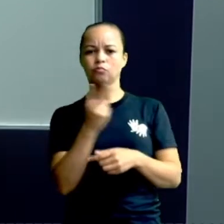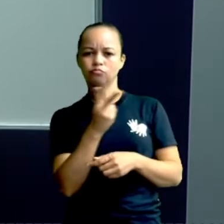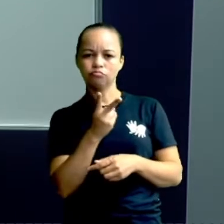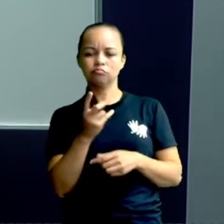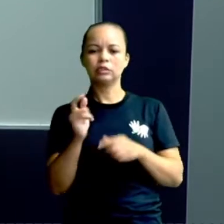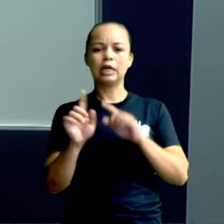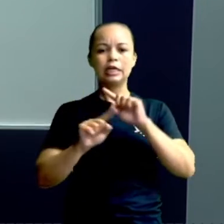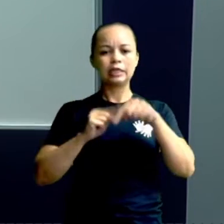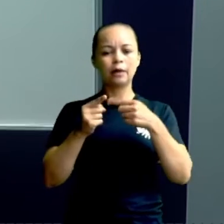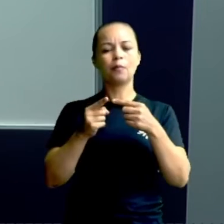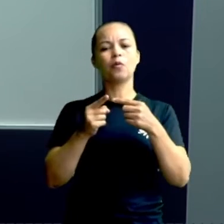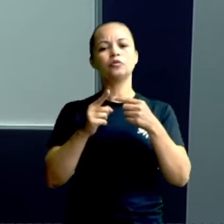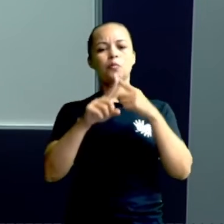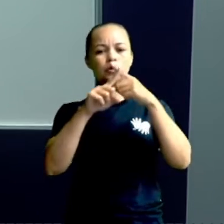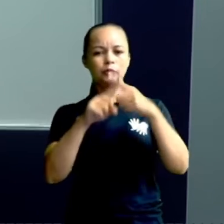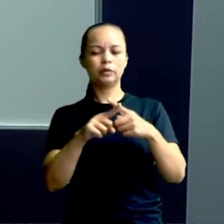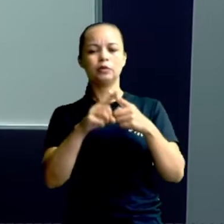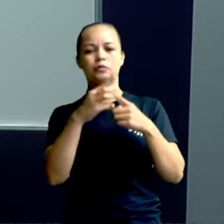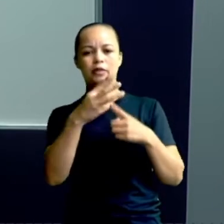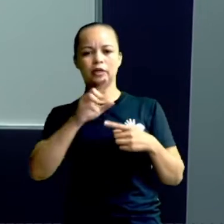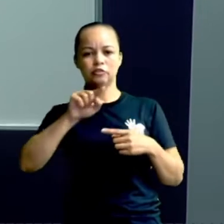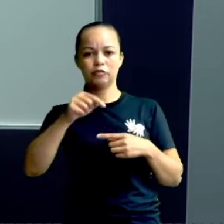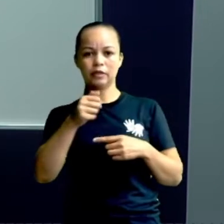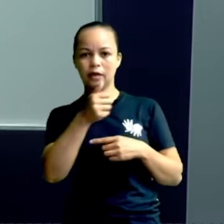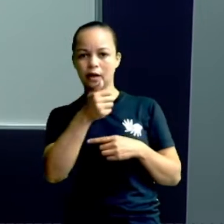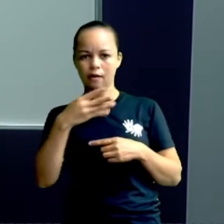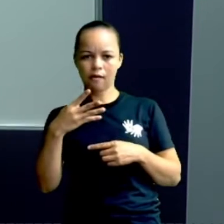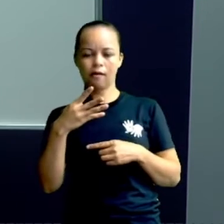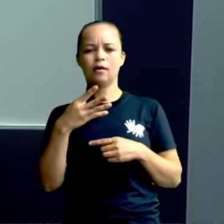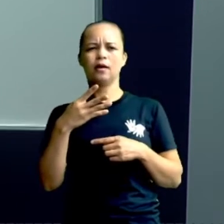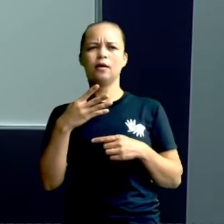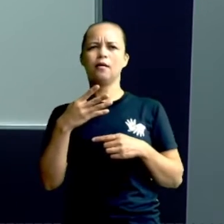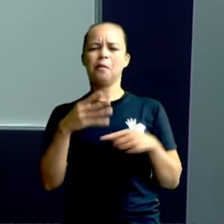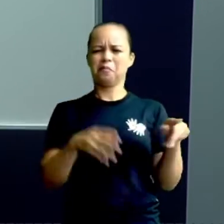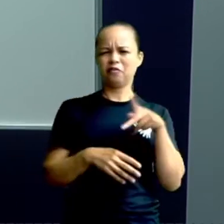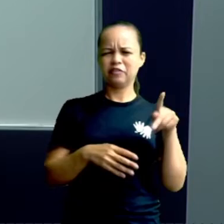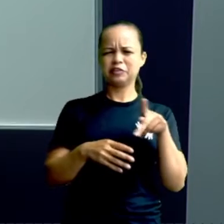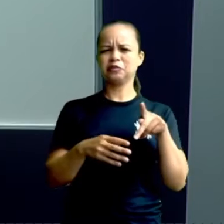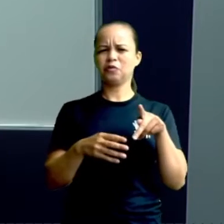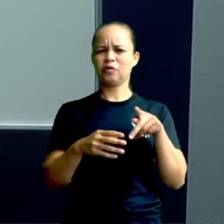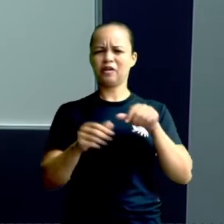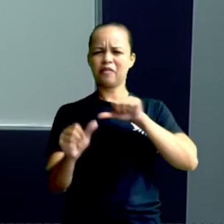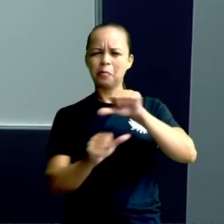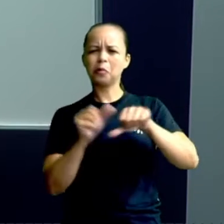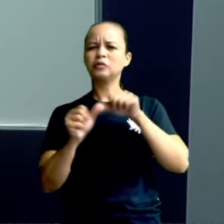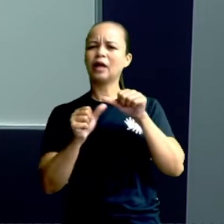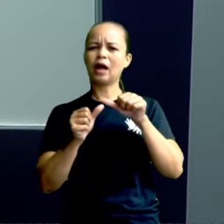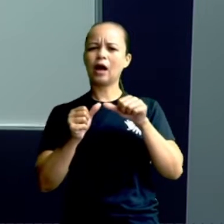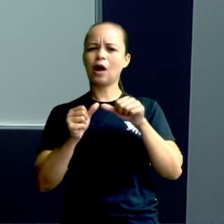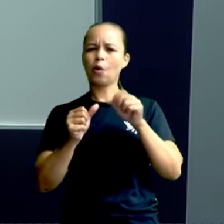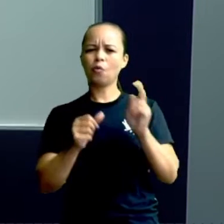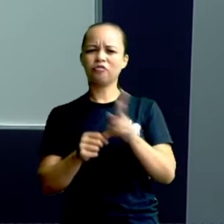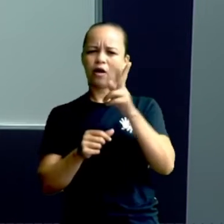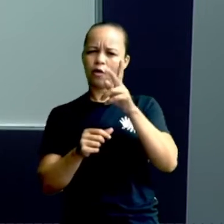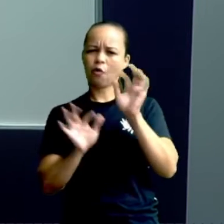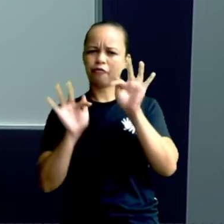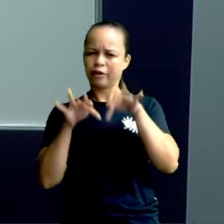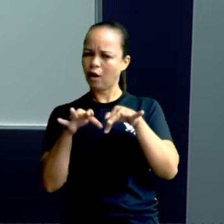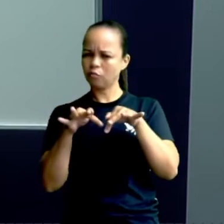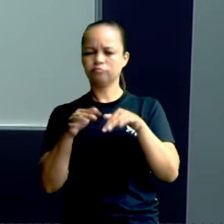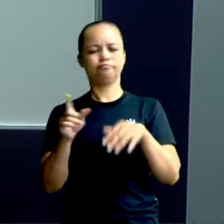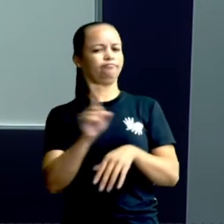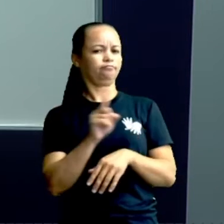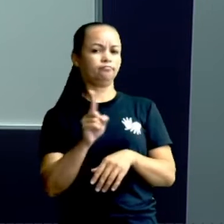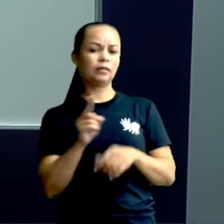depois eu multiplico 3,14. Professora, vai alterar o valor final? Não, porque na multiplicação